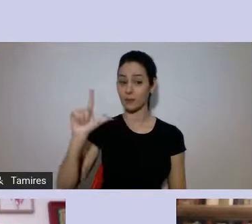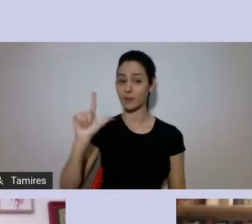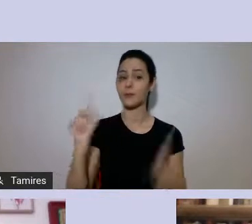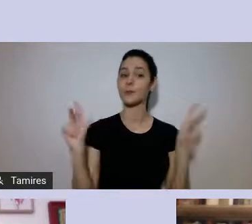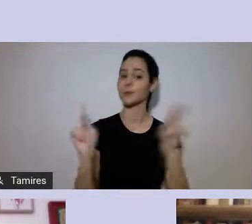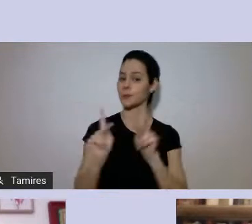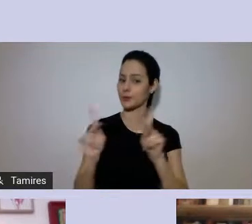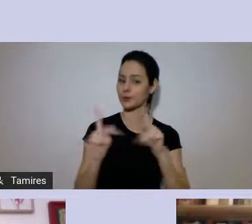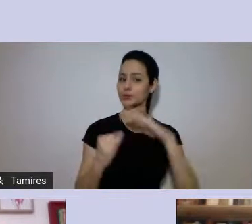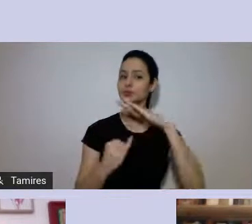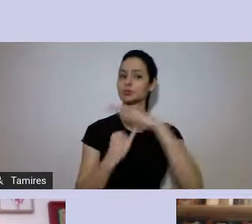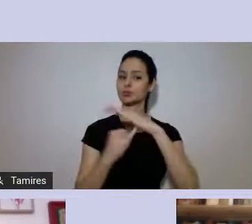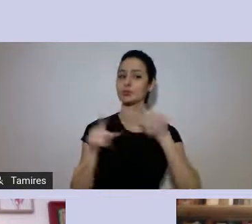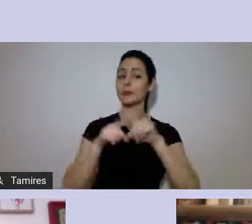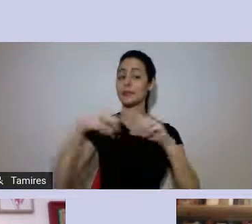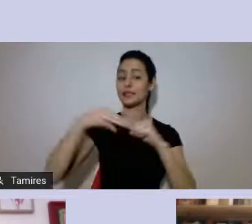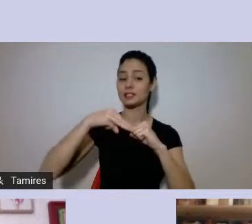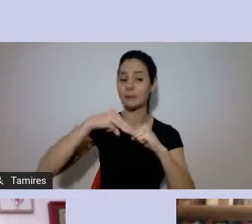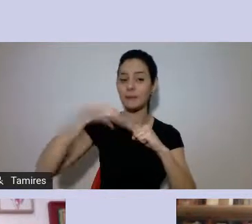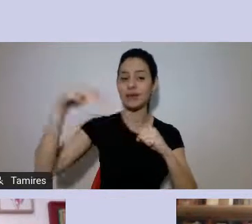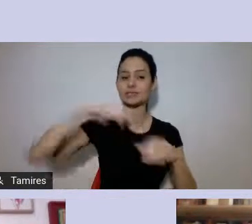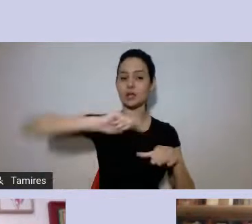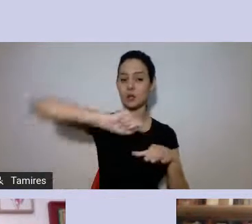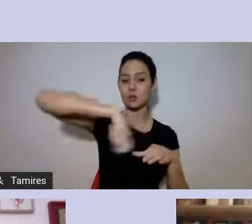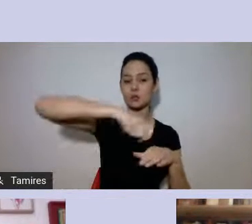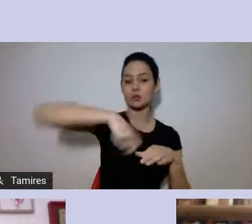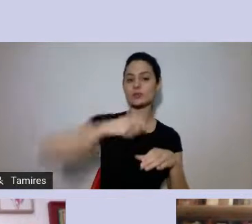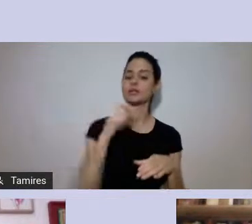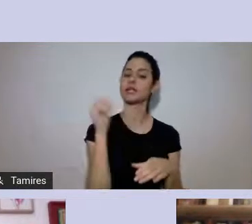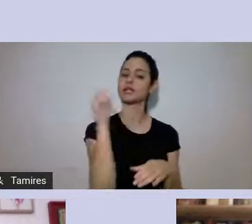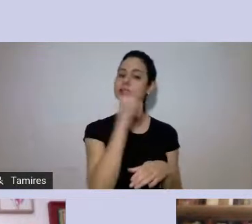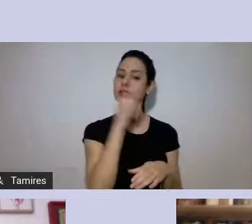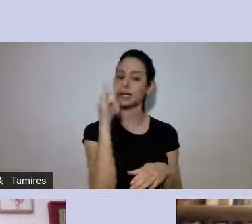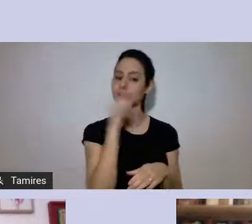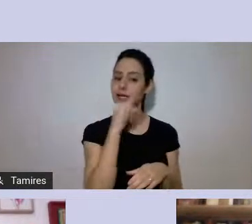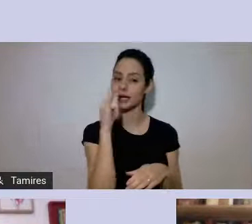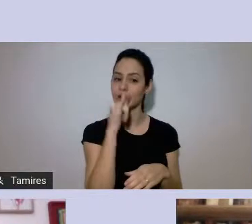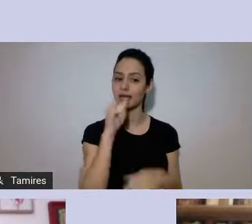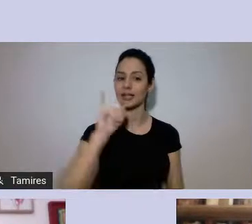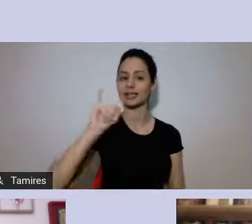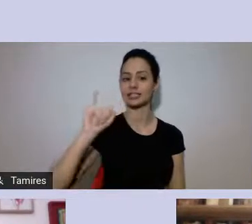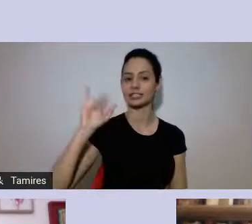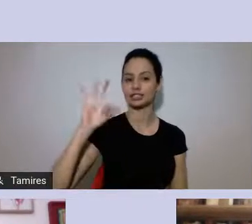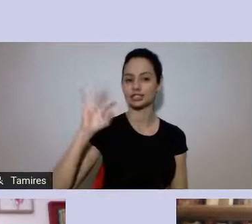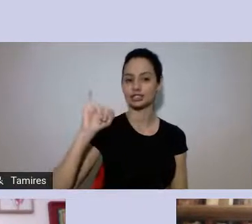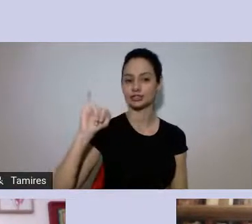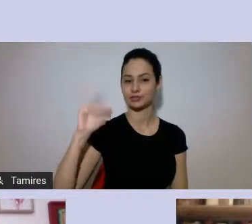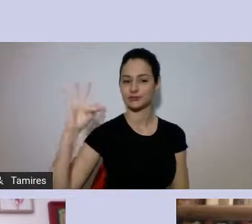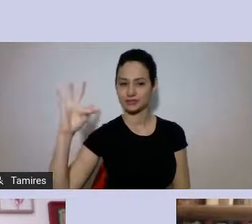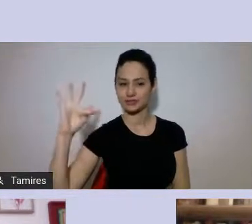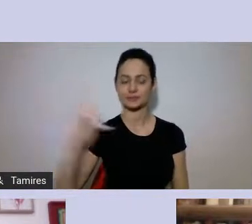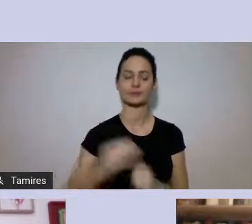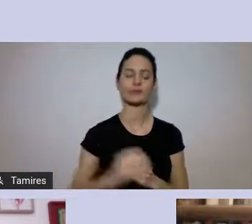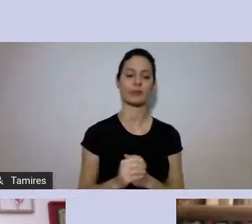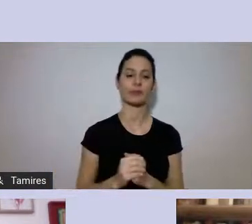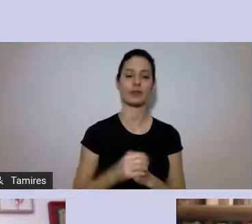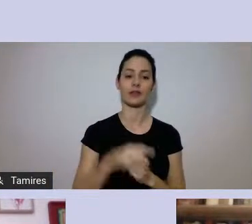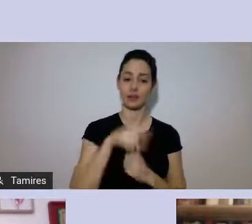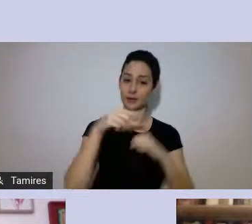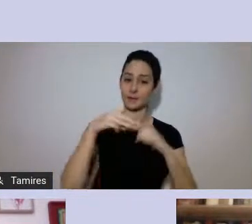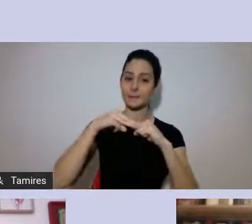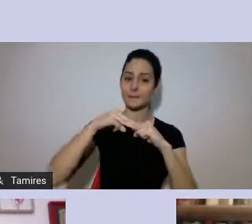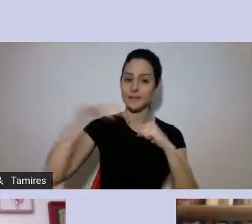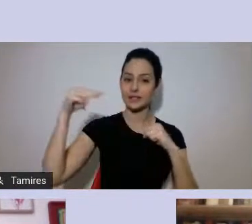Instituto, ele é mestre em cozinha italiana pelo Instituto, pelo ITIF, né? Ele é mestre